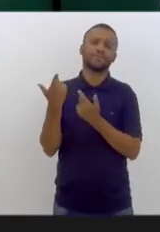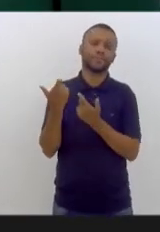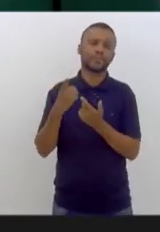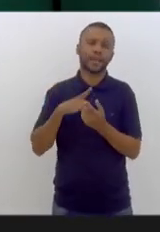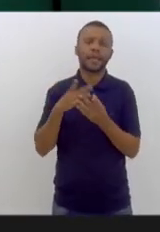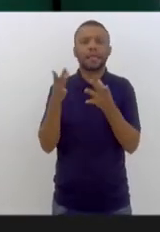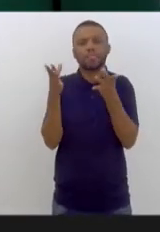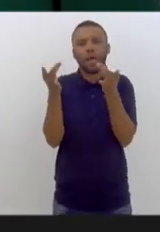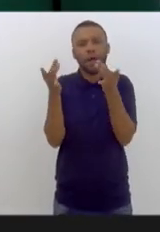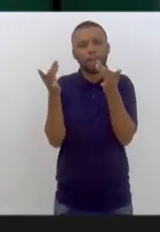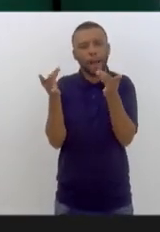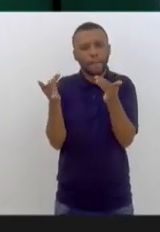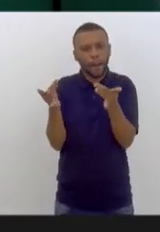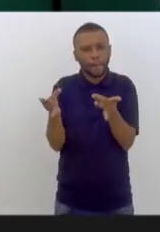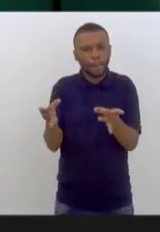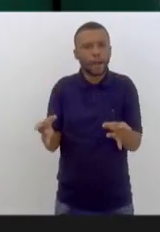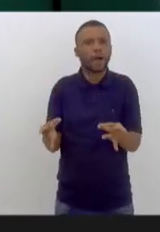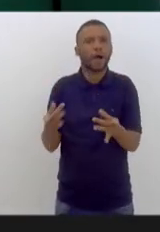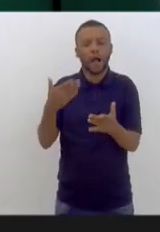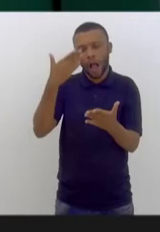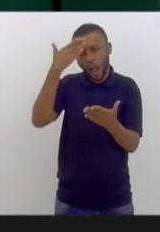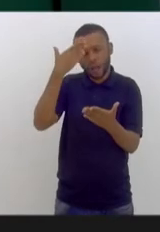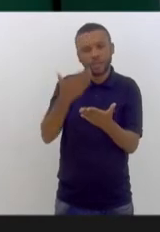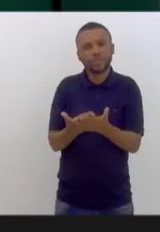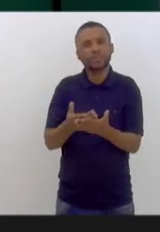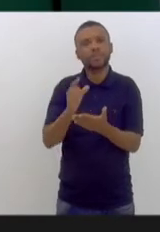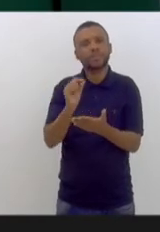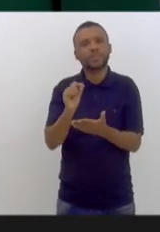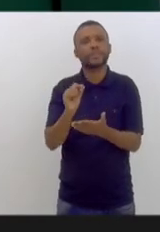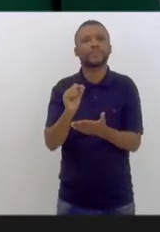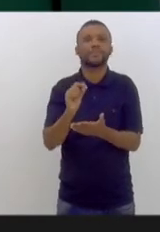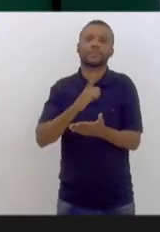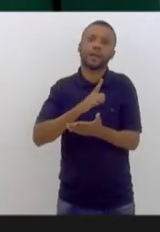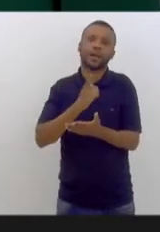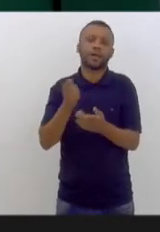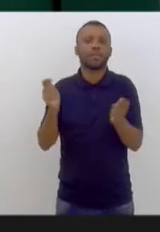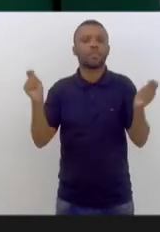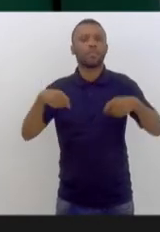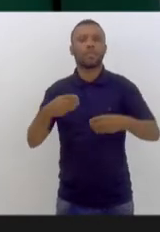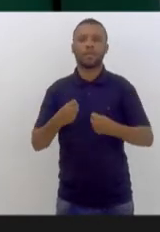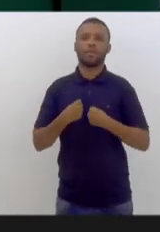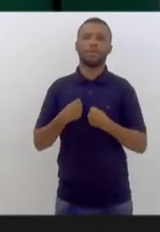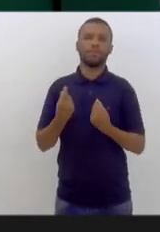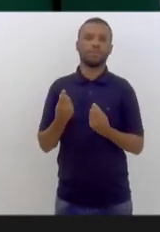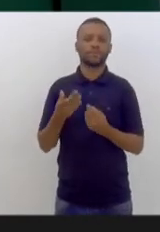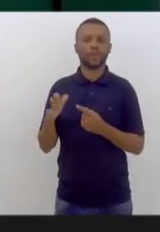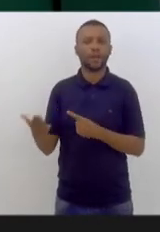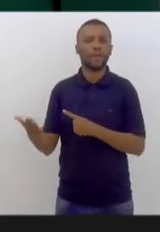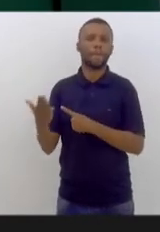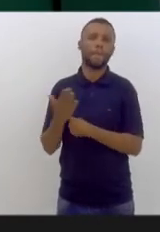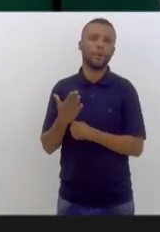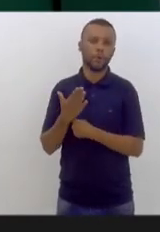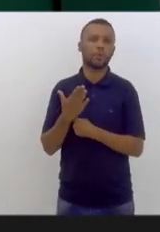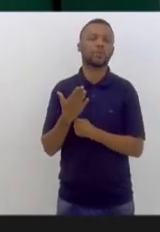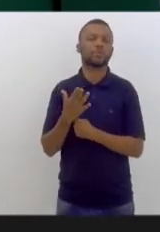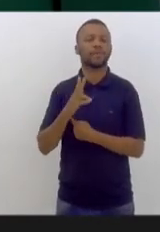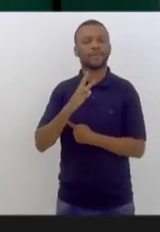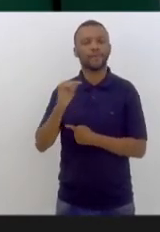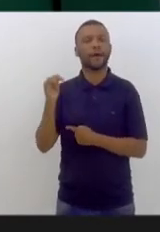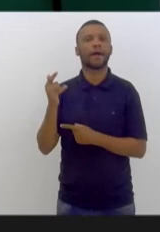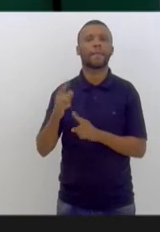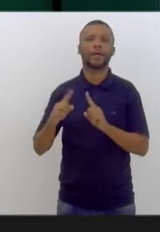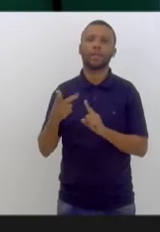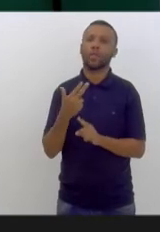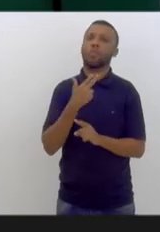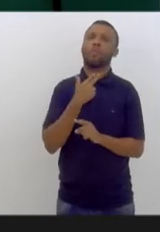ser debatida, acredito que as emendas que os senhores colocaram muito contribuirá, mas, assim, a gente não pode